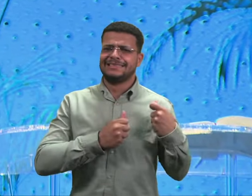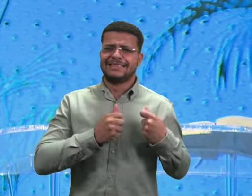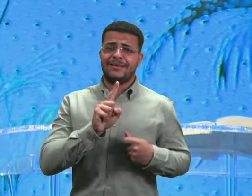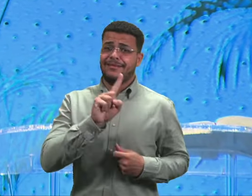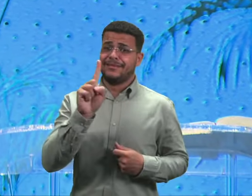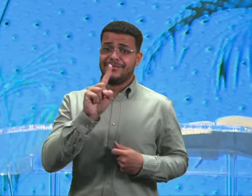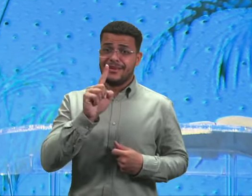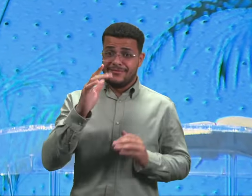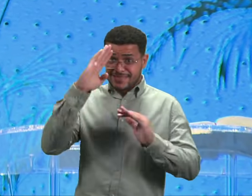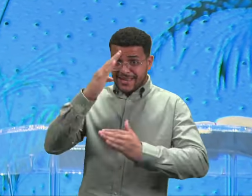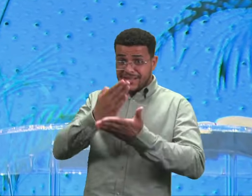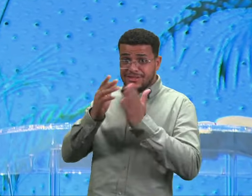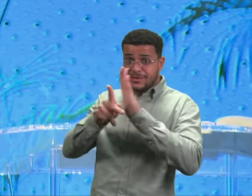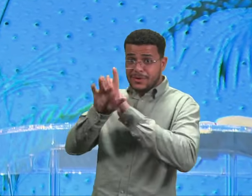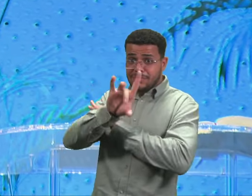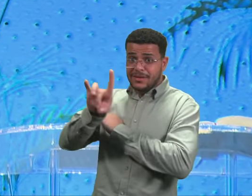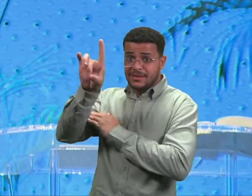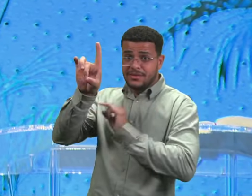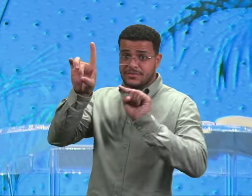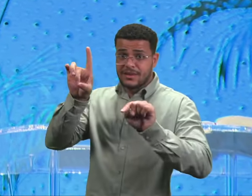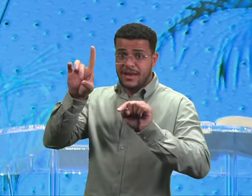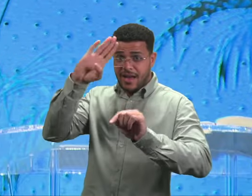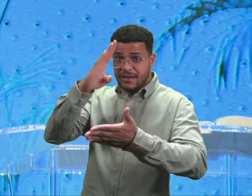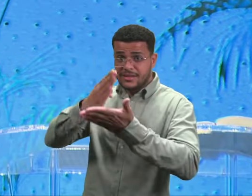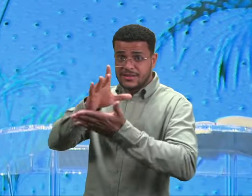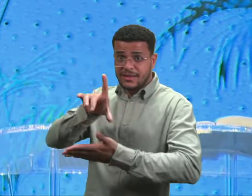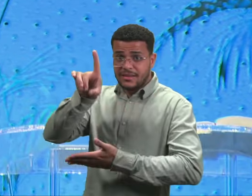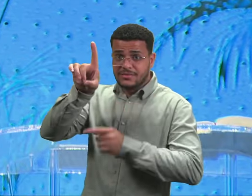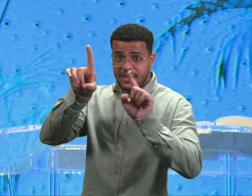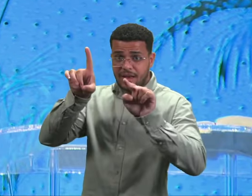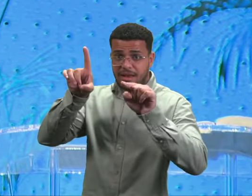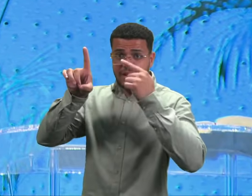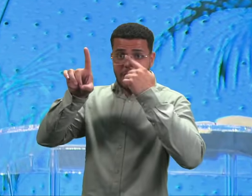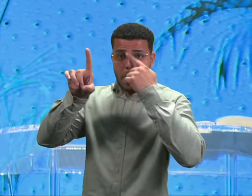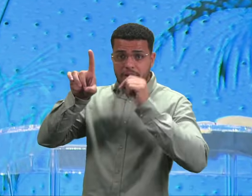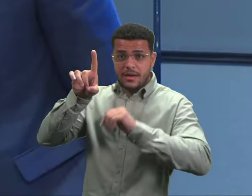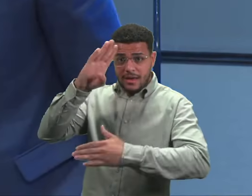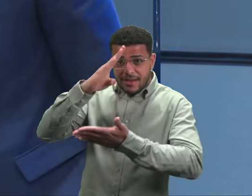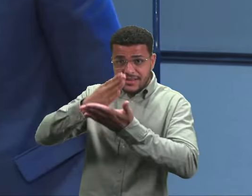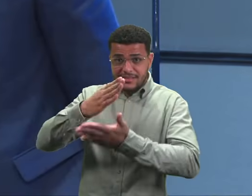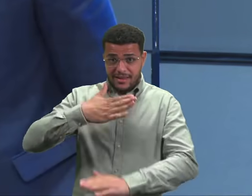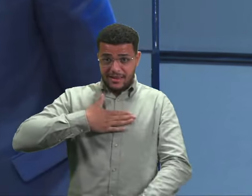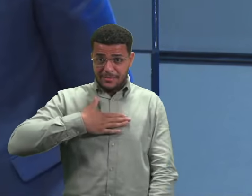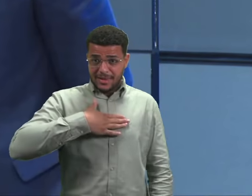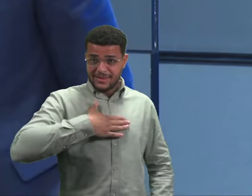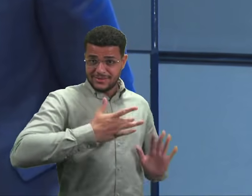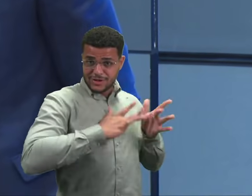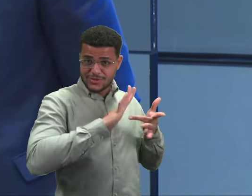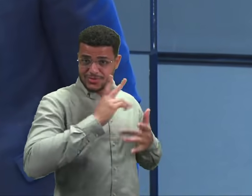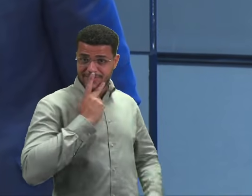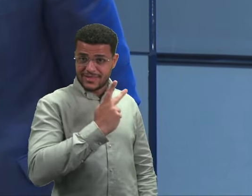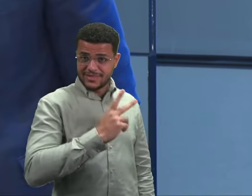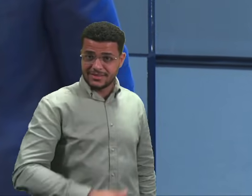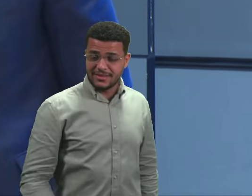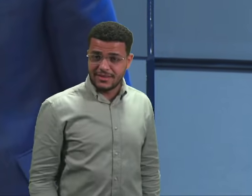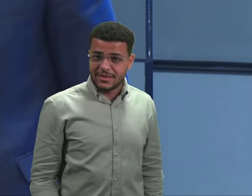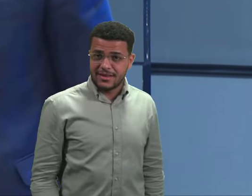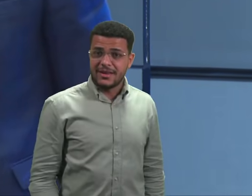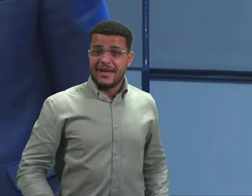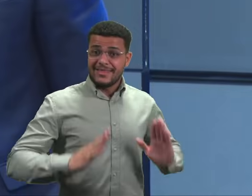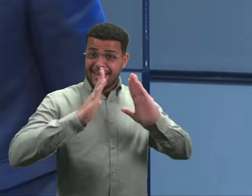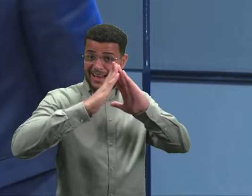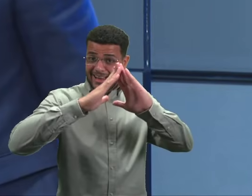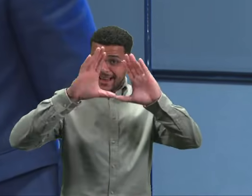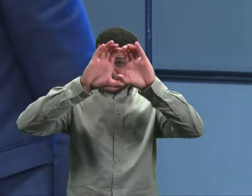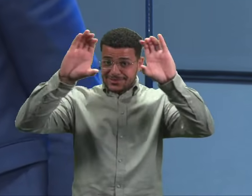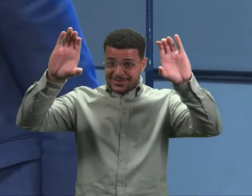Vocês creem em Deus? Creem em Deus? Vocês creem também em mim? Jesus disse: na casa do meu